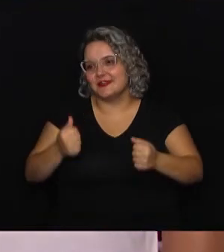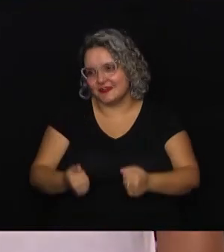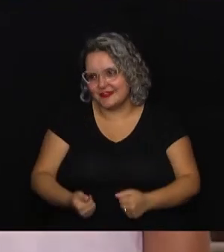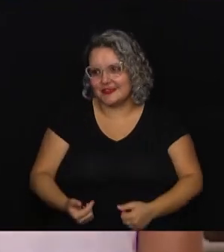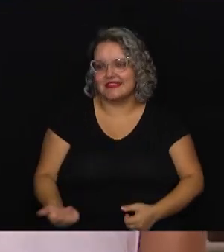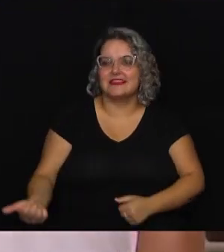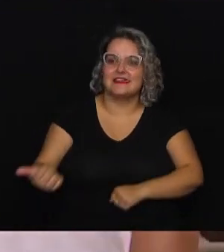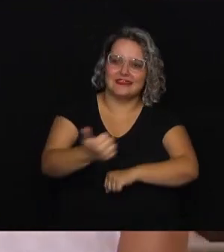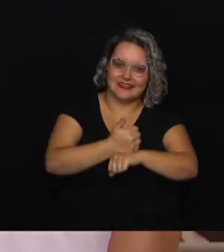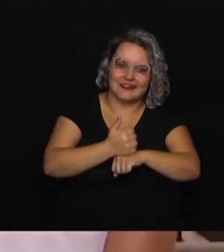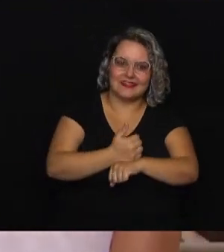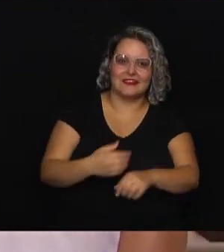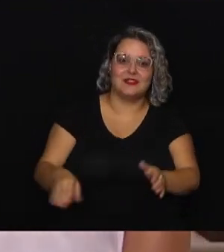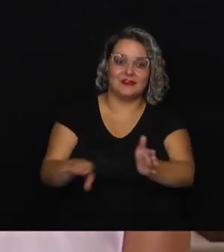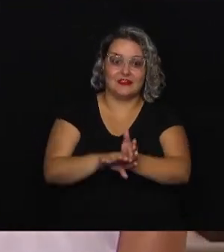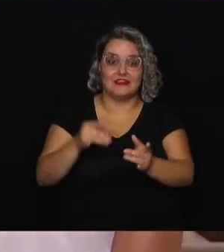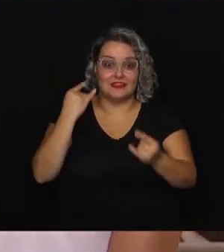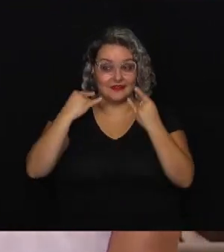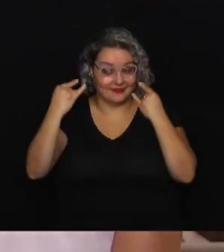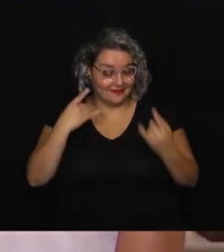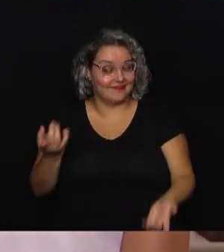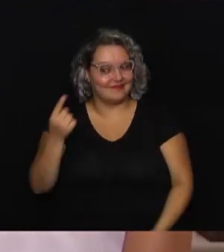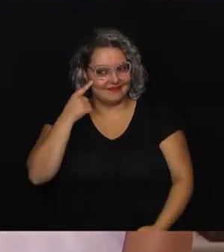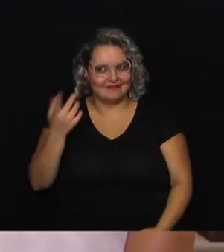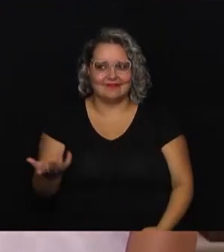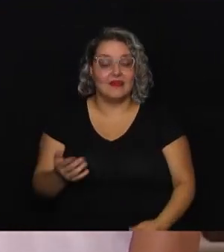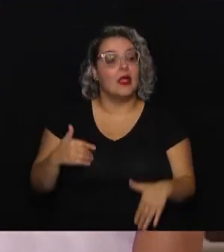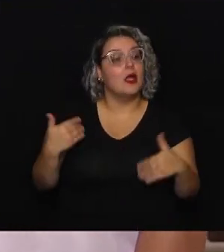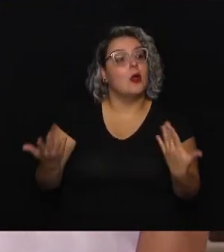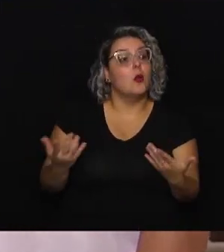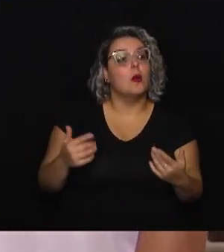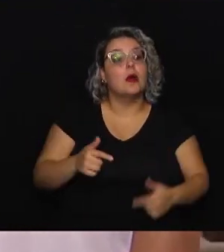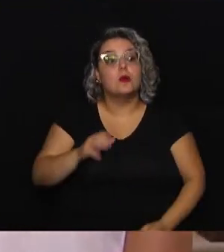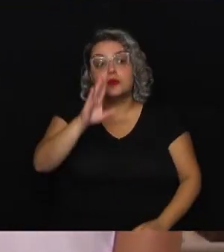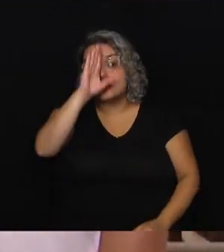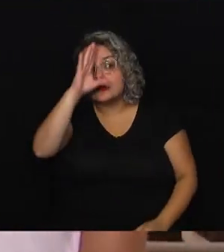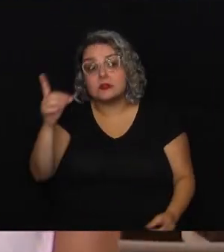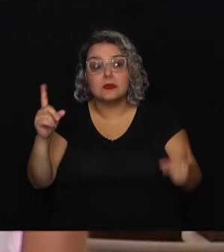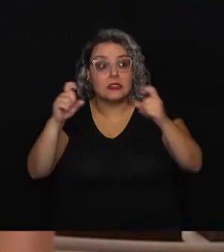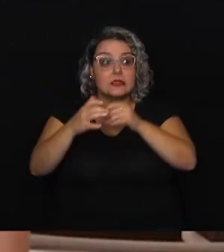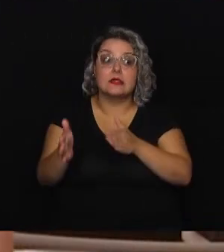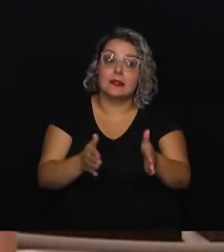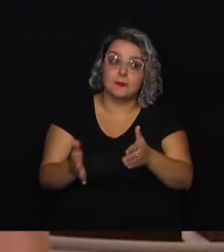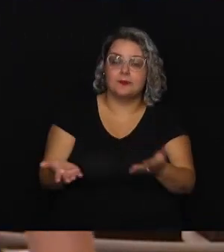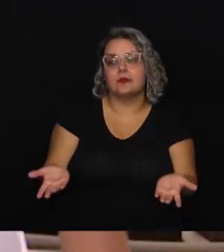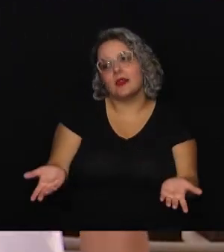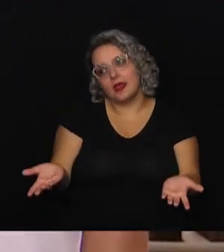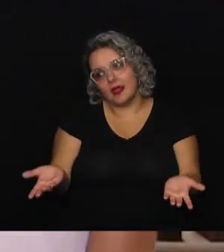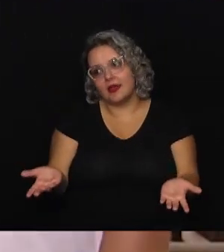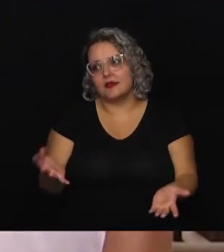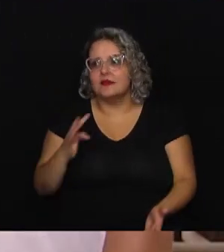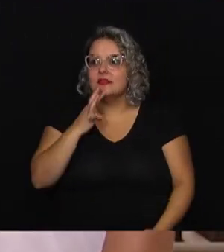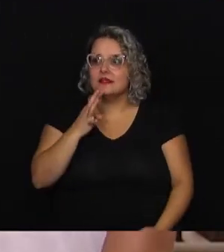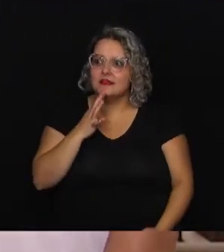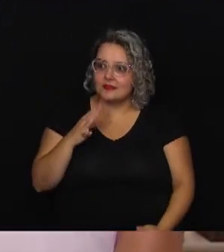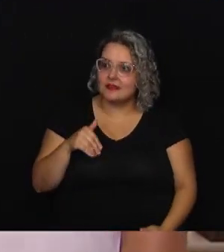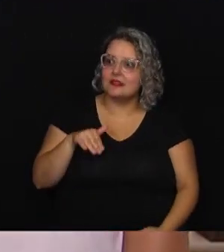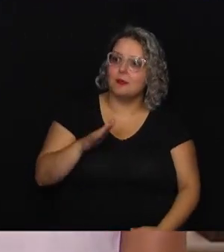esse intuito. Bom, e quais serão os principais desafios aí na temporada? A gente se conhecer